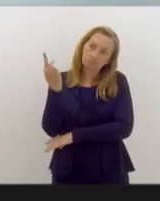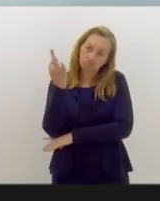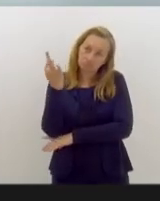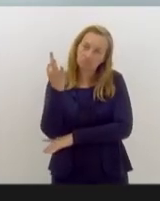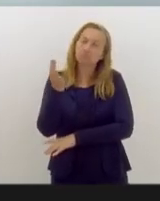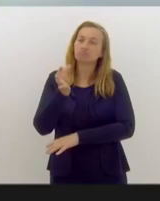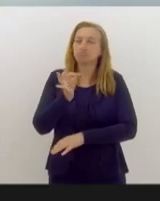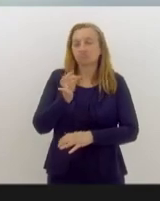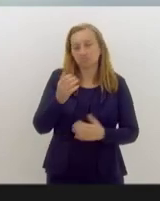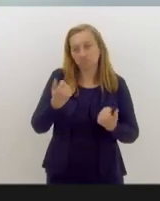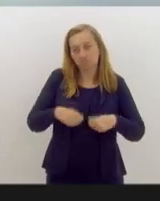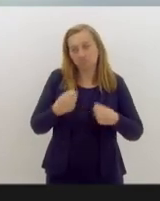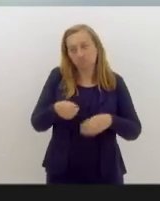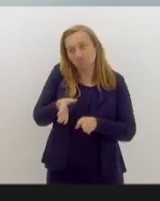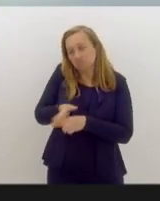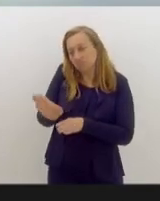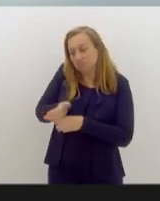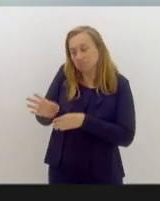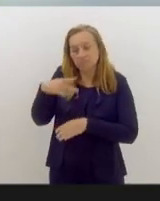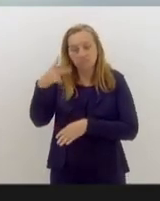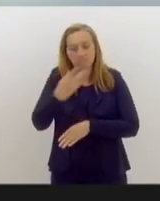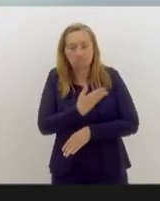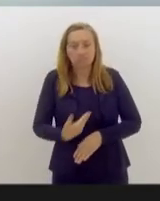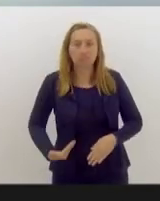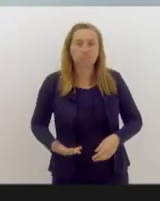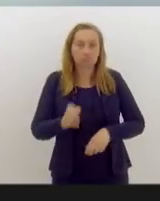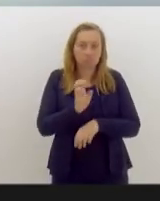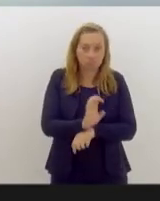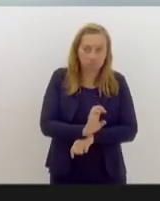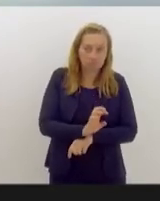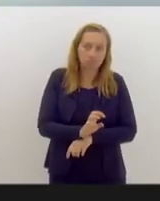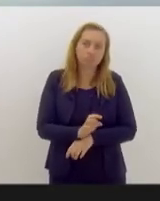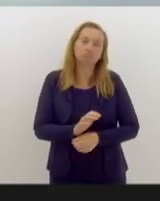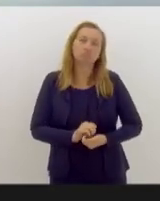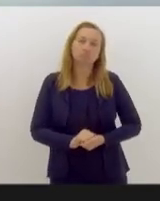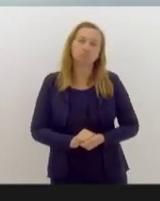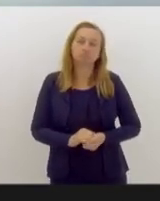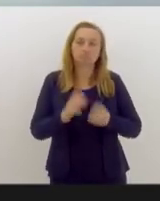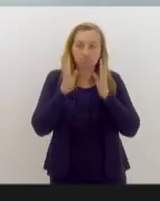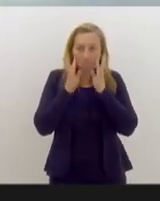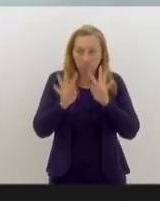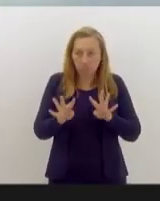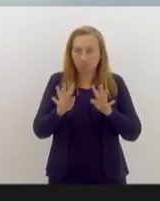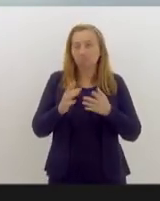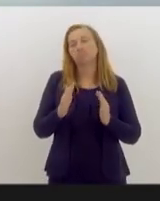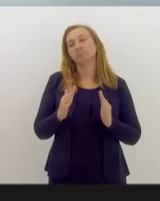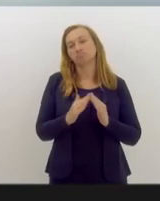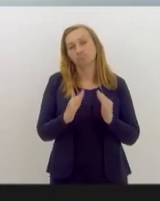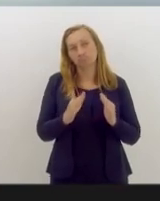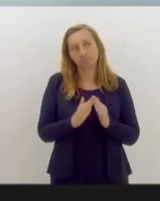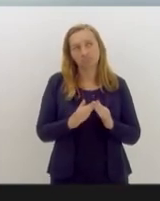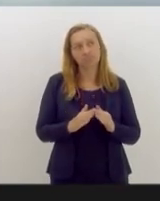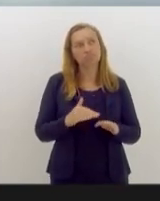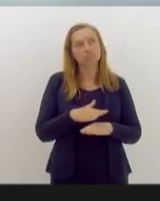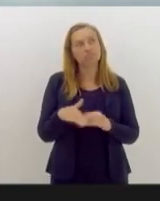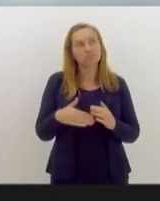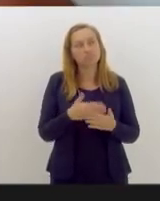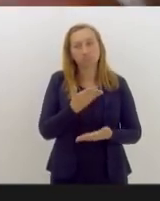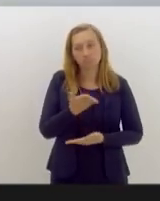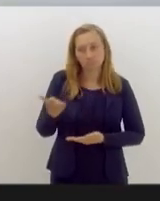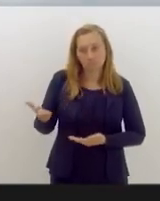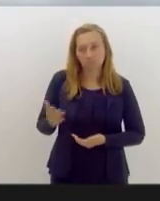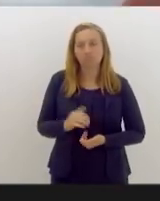ele de fato oriente as políticas educacionais aqui do Estado. E aí chama a atenção, né, dessa casa e aqui de todos os presentes,